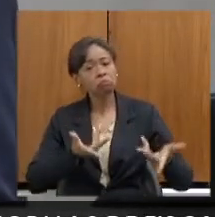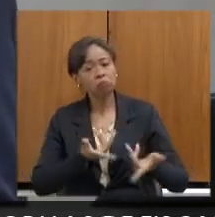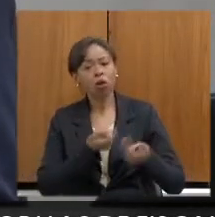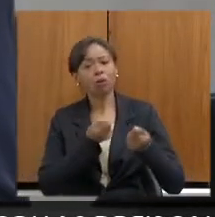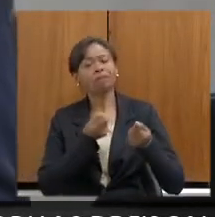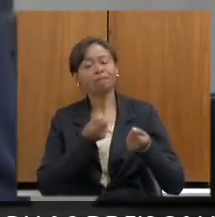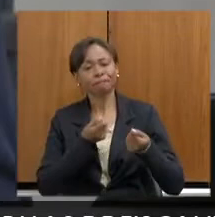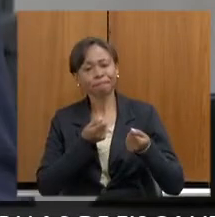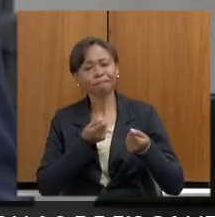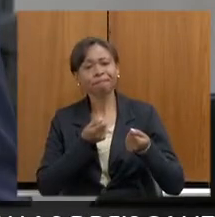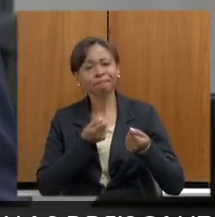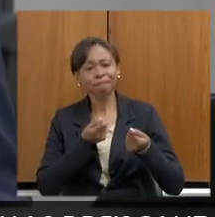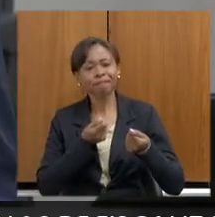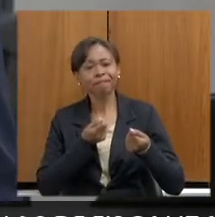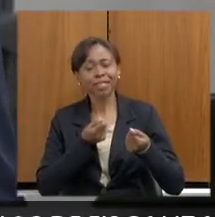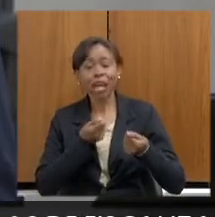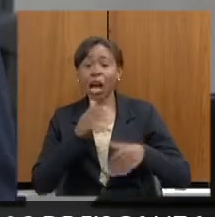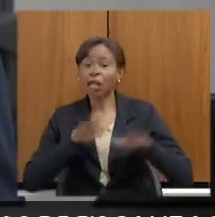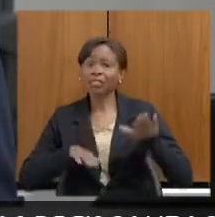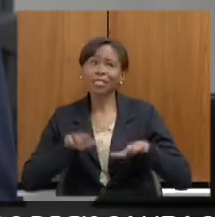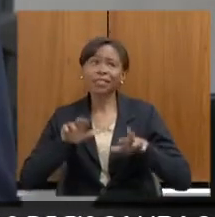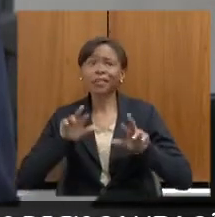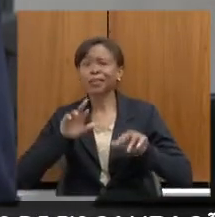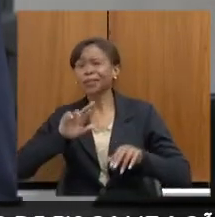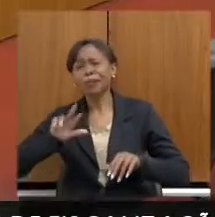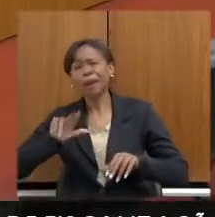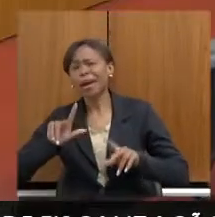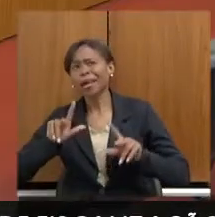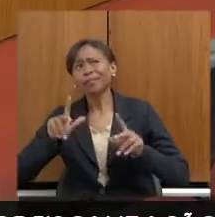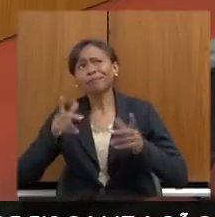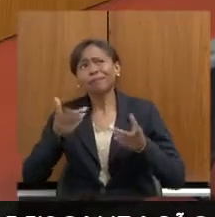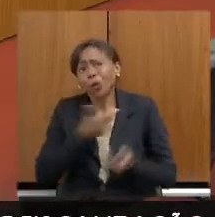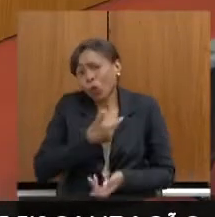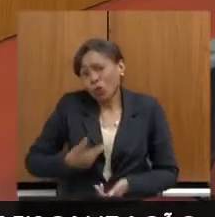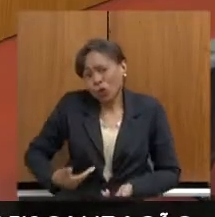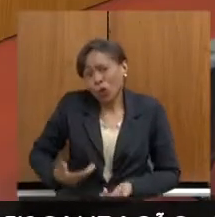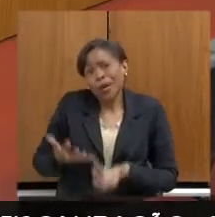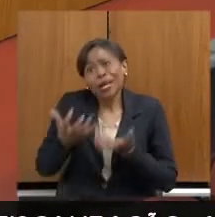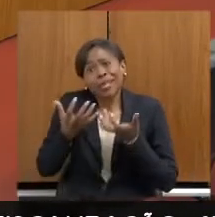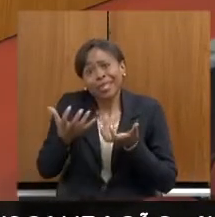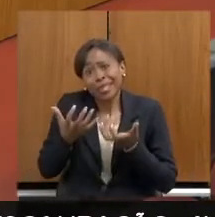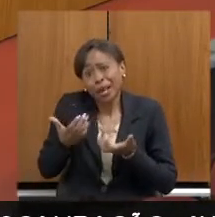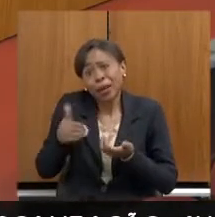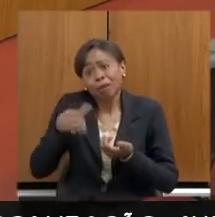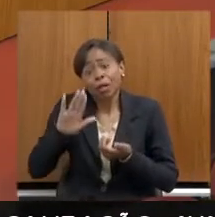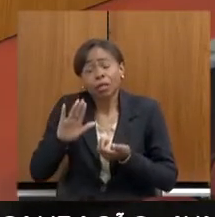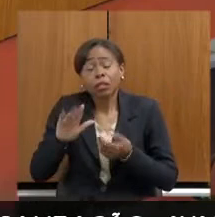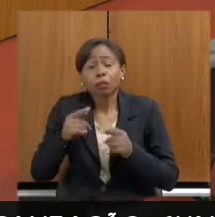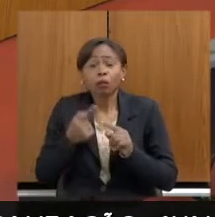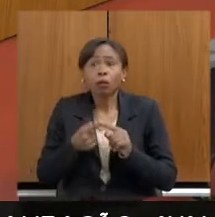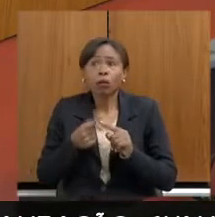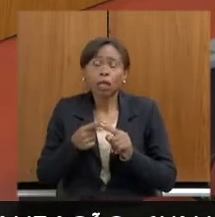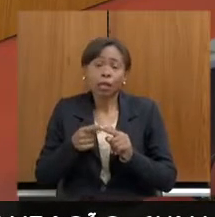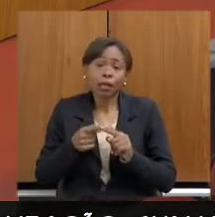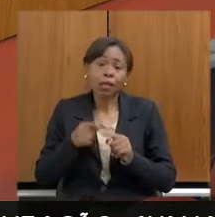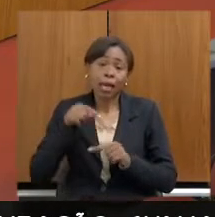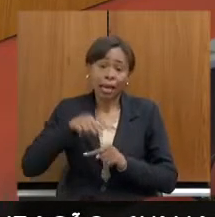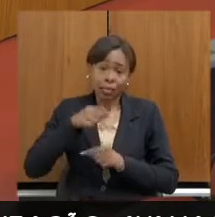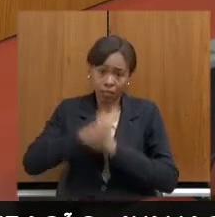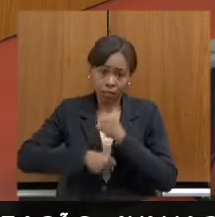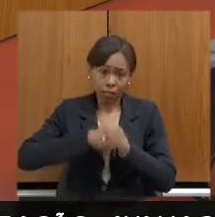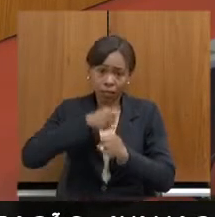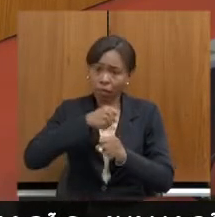mas é porque porque além de dar conta do que está sendo feito esse ano que é de responsabilidade